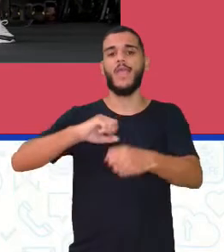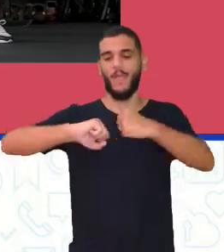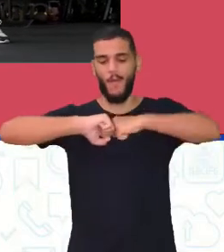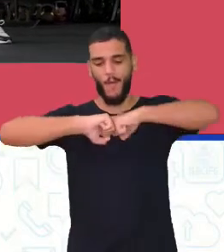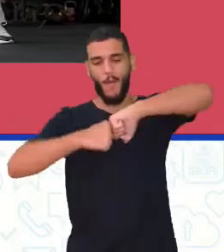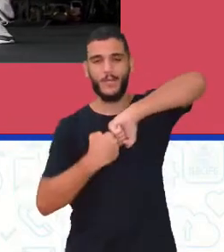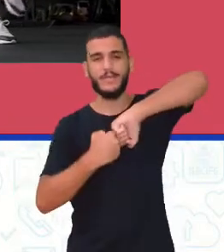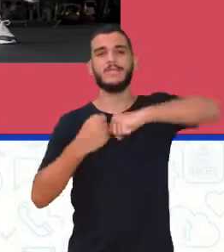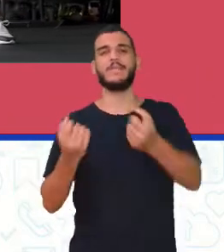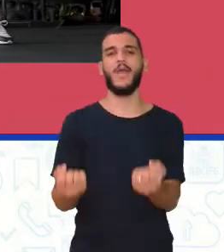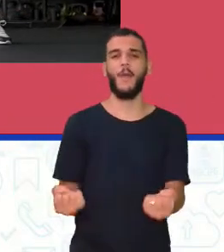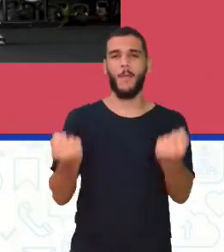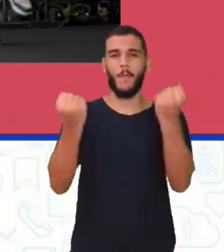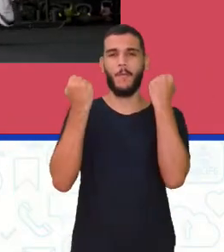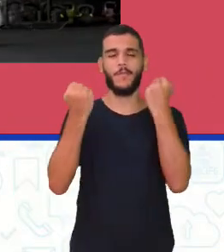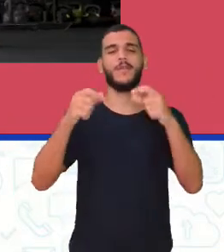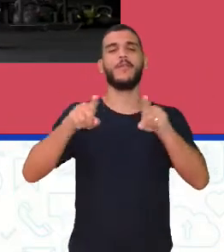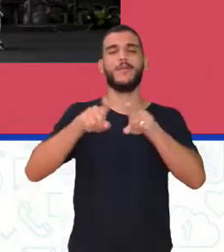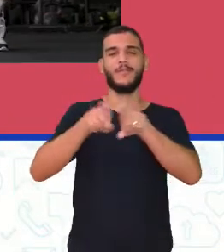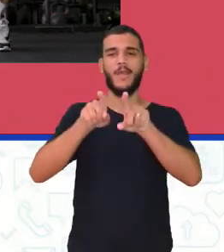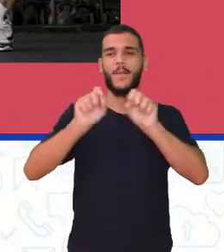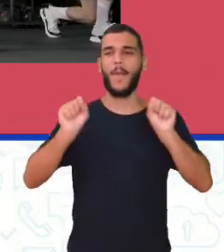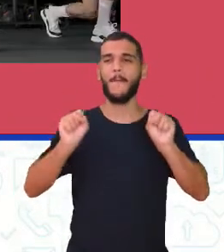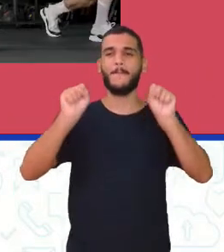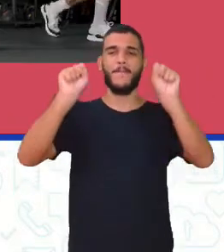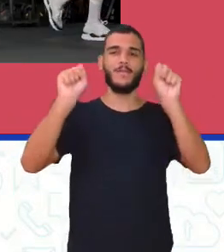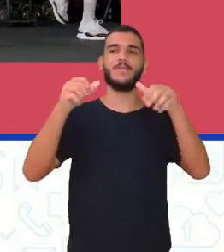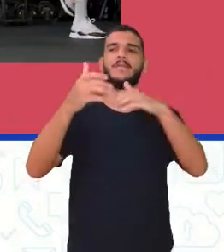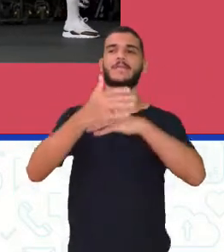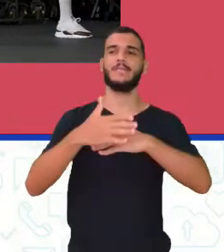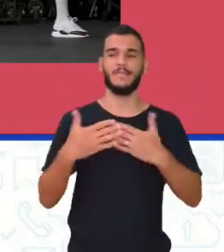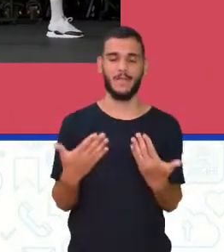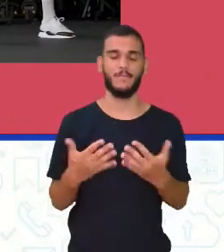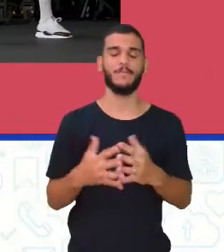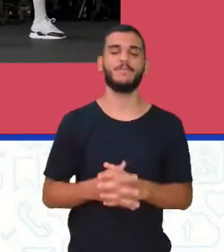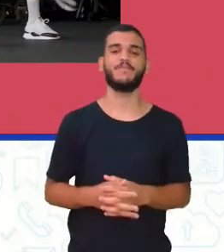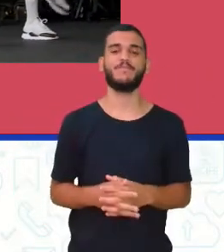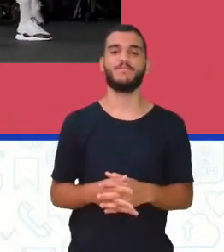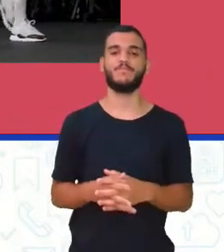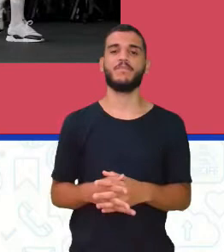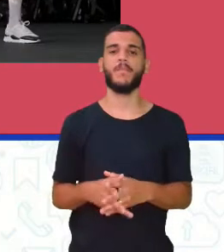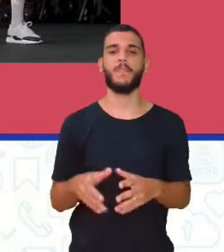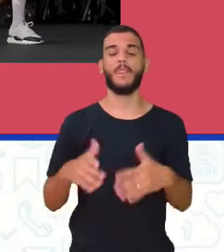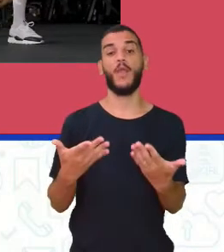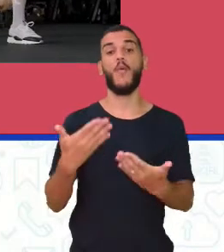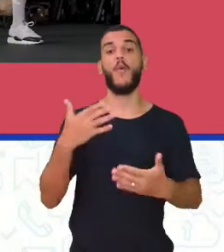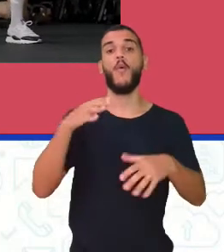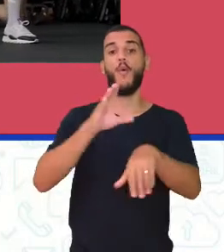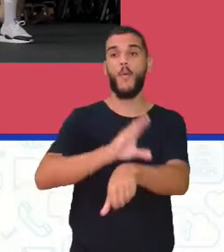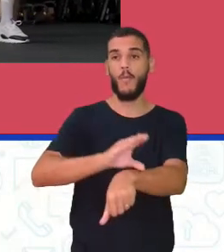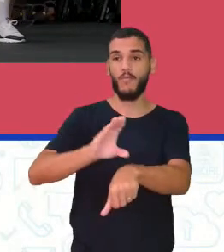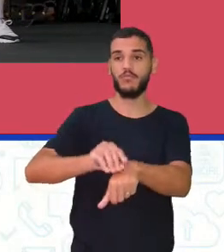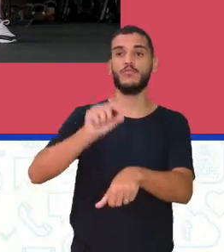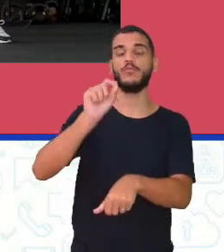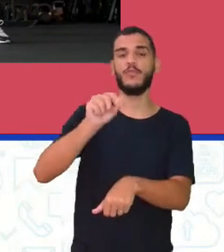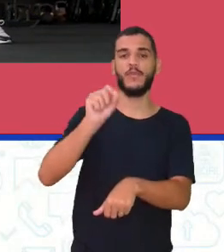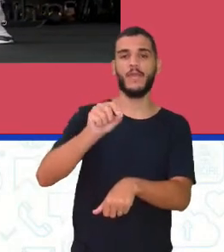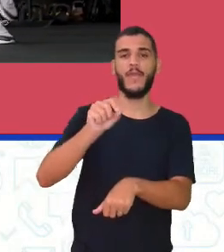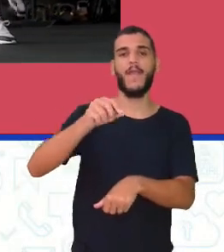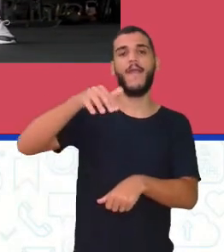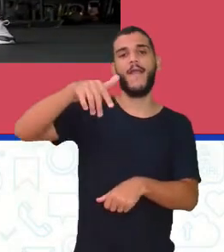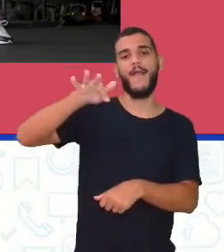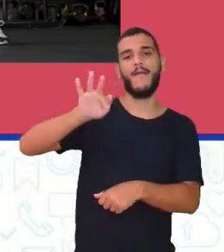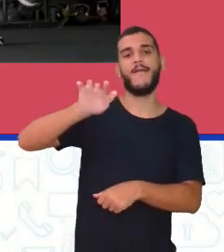rotadores, supinadores e pronadores. Como assim, pessoal? Vamos lá. Os flexores, a gente está muito acostumado, na medida até que a gente